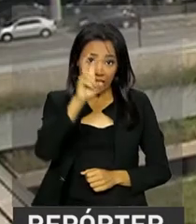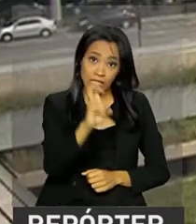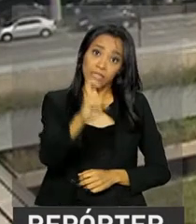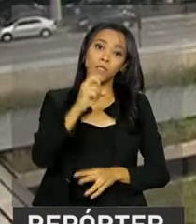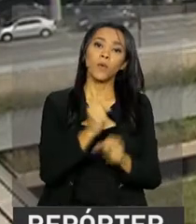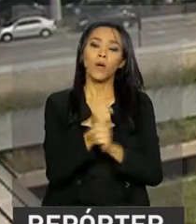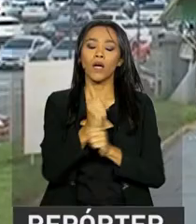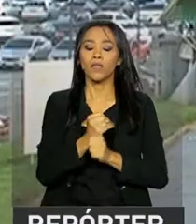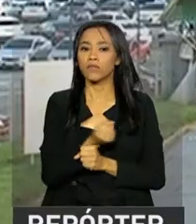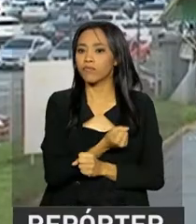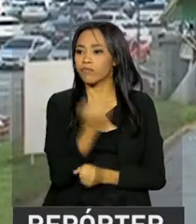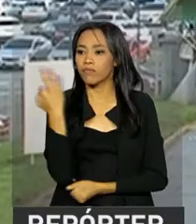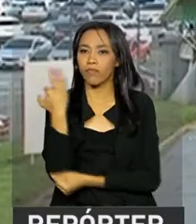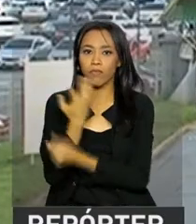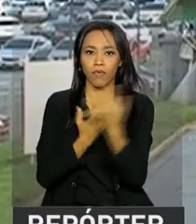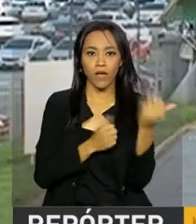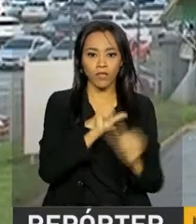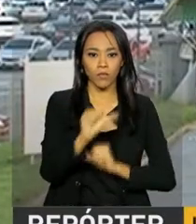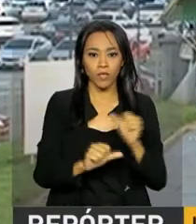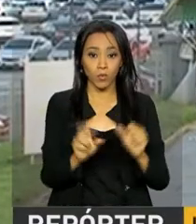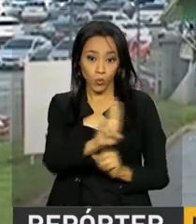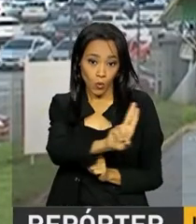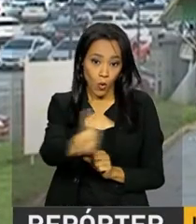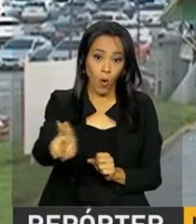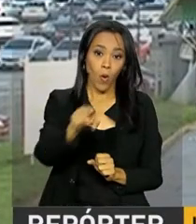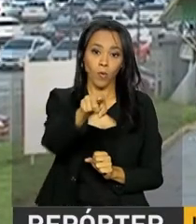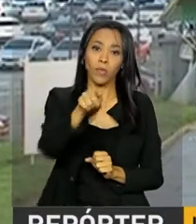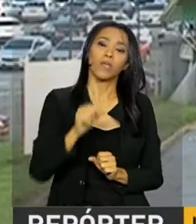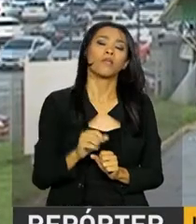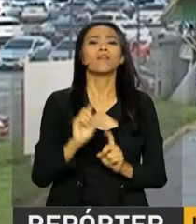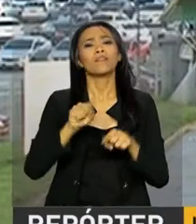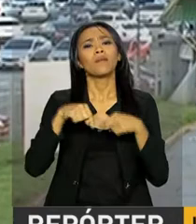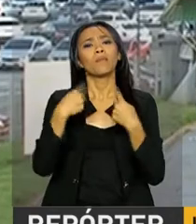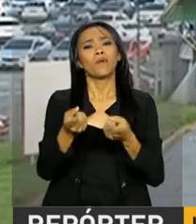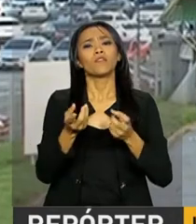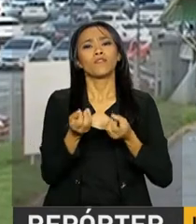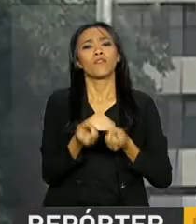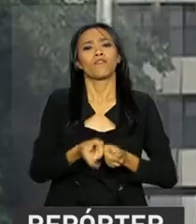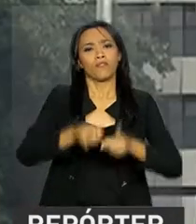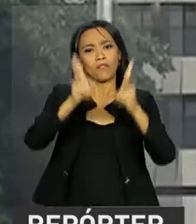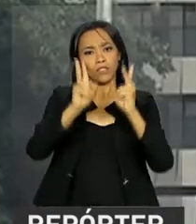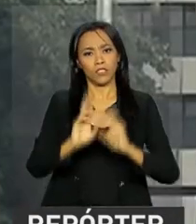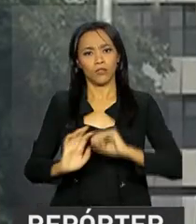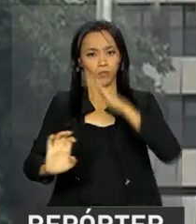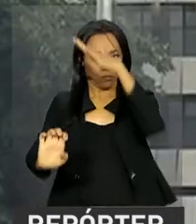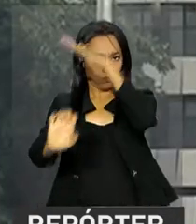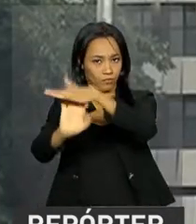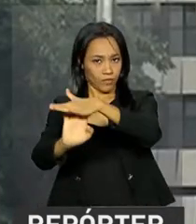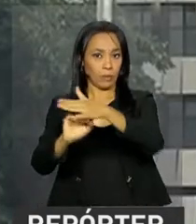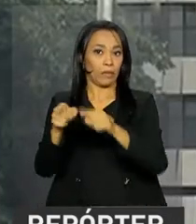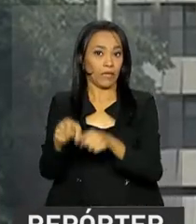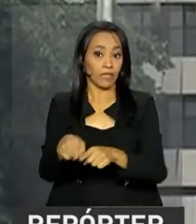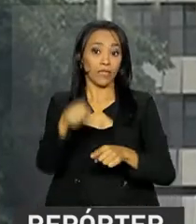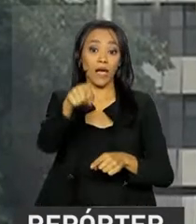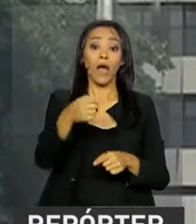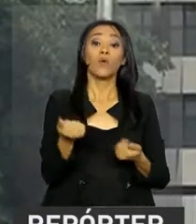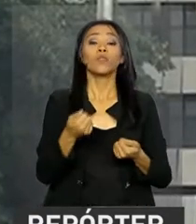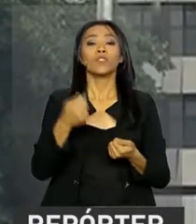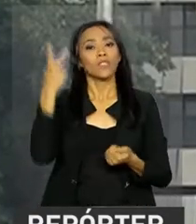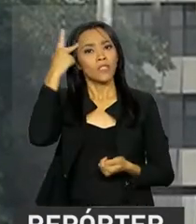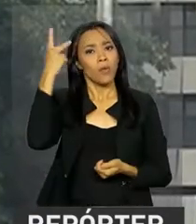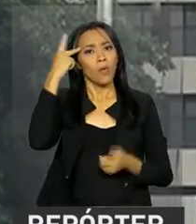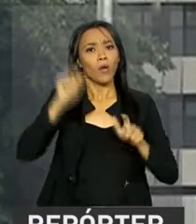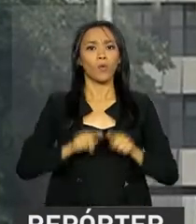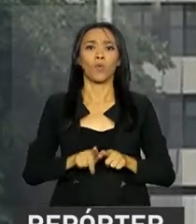quantas mudanças a começar pelo nome depois de ser concedido à iniciativa privada o aeroporto de cumbica em guarulhos passou a se chamar